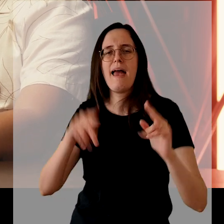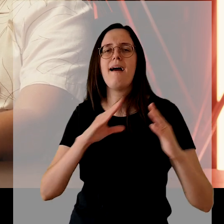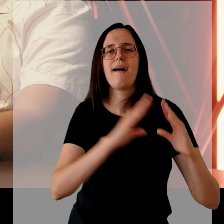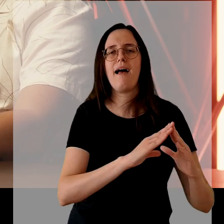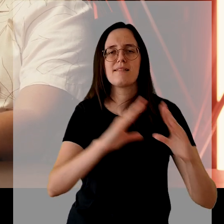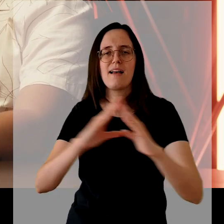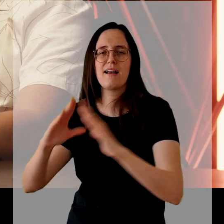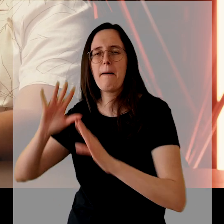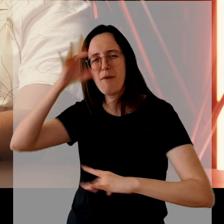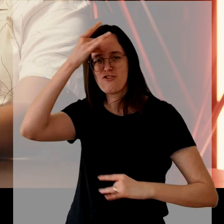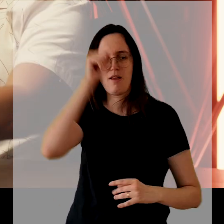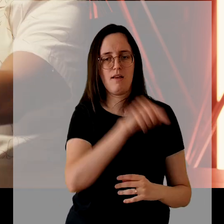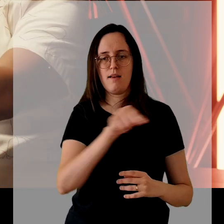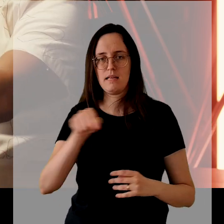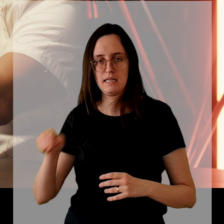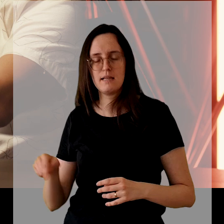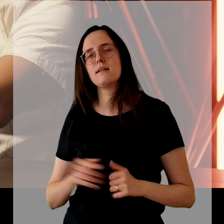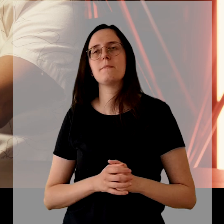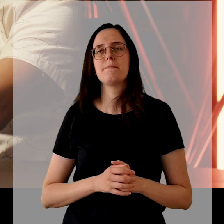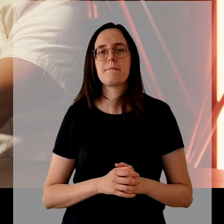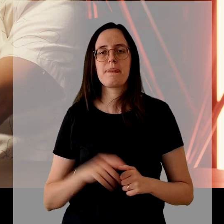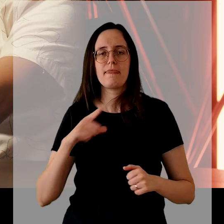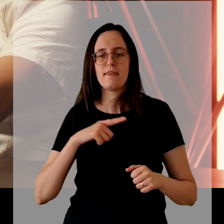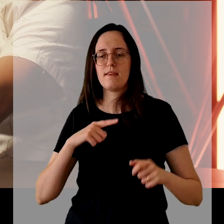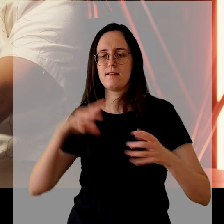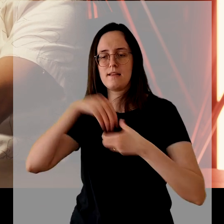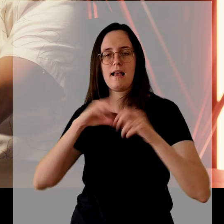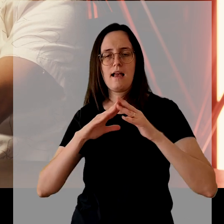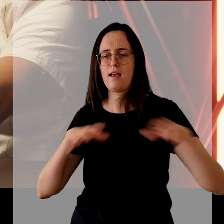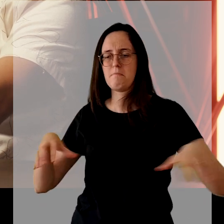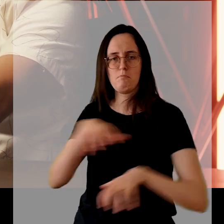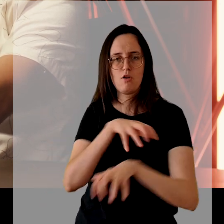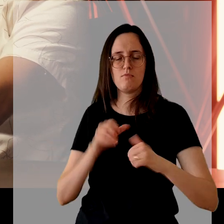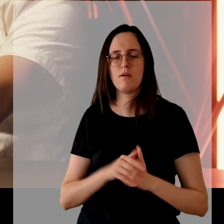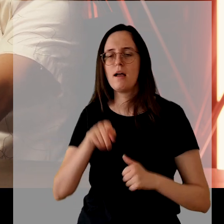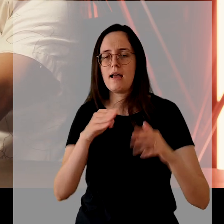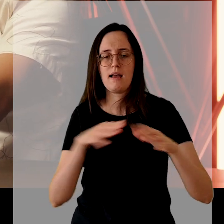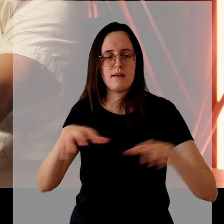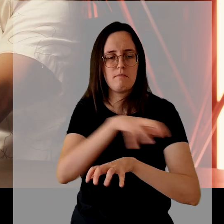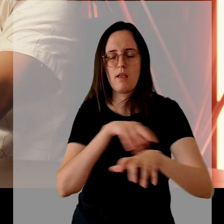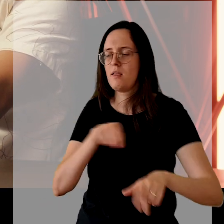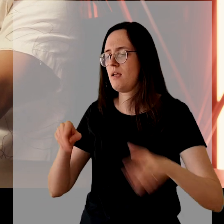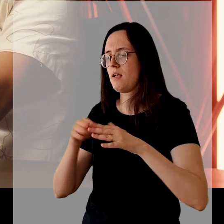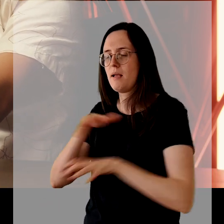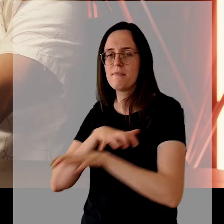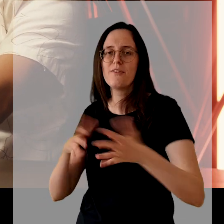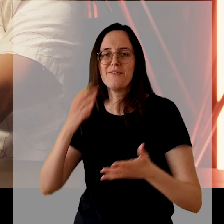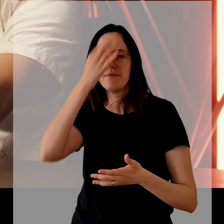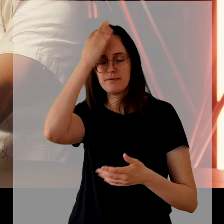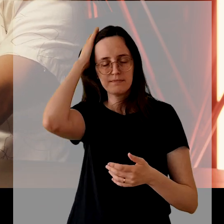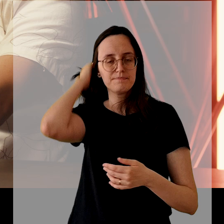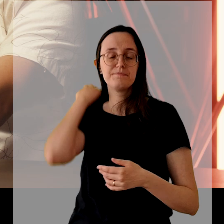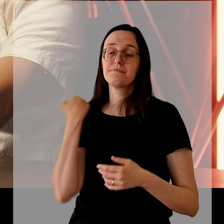dos personagens. Então tinha os módulos da casa do tal. E aí depois